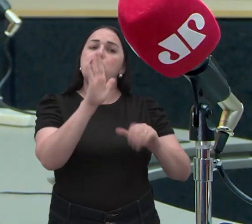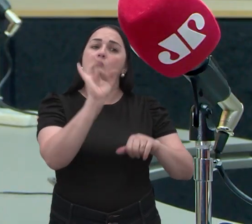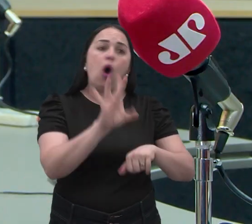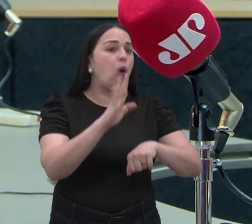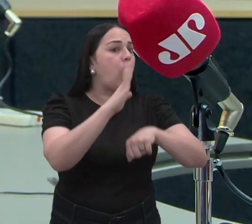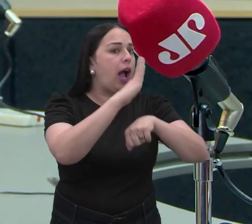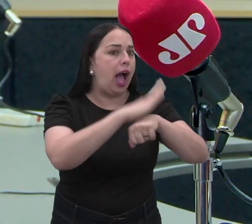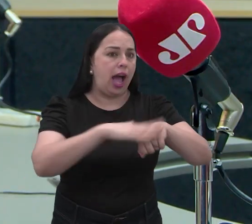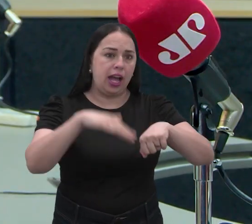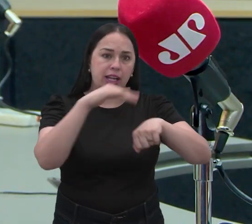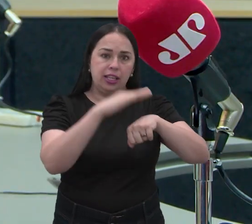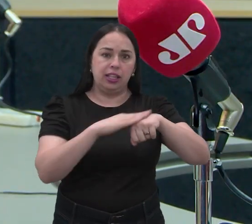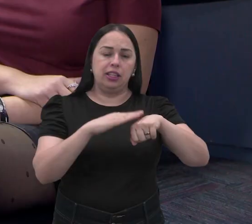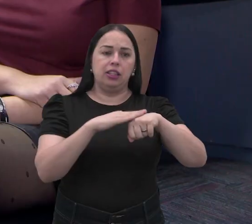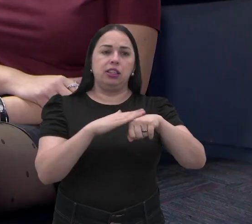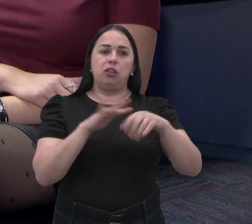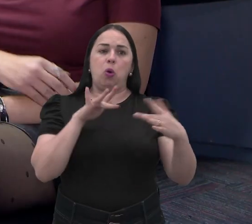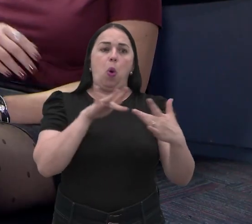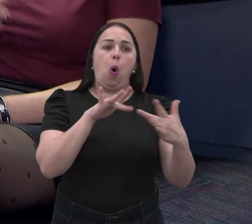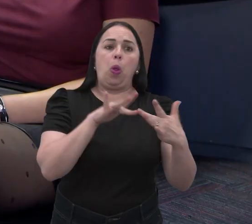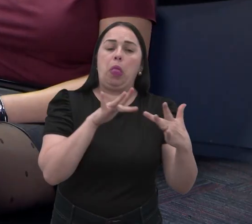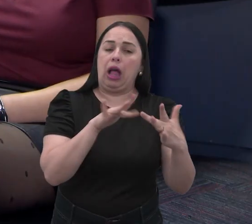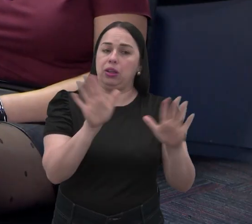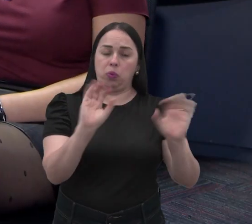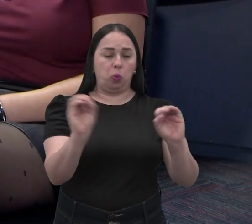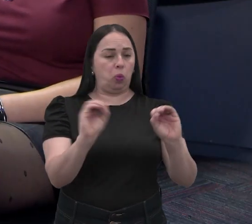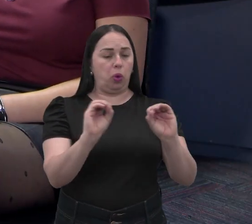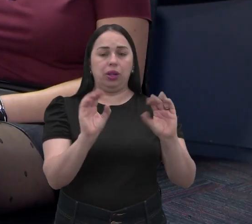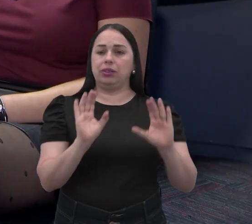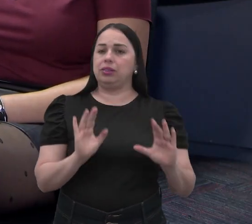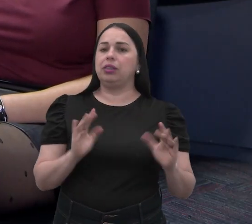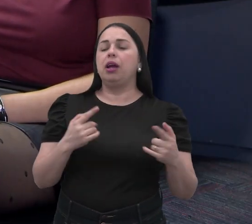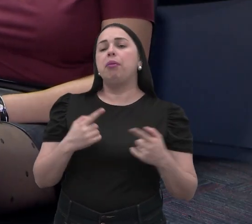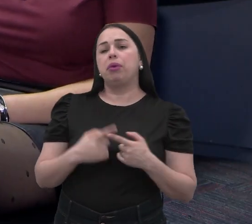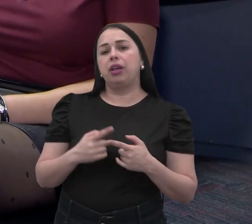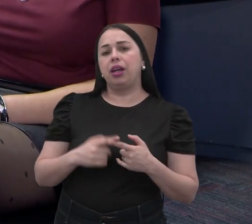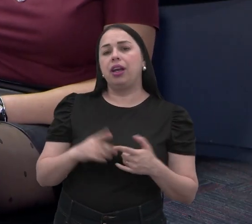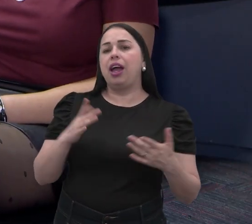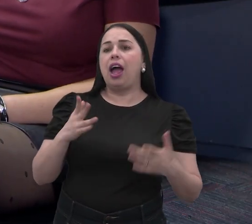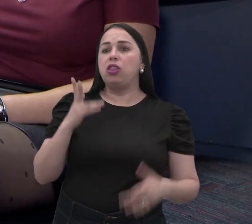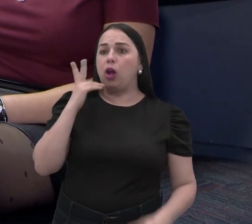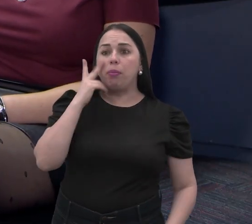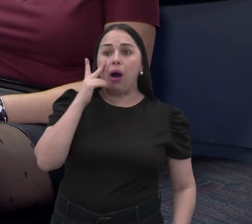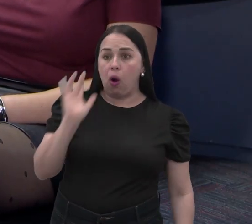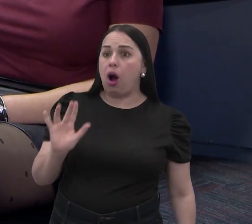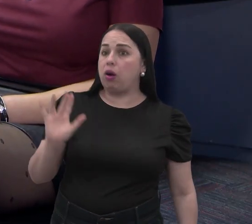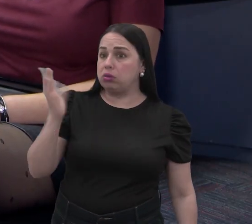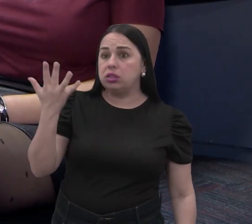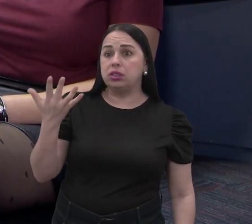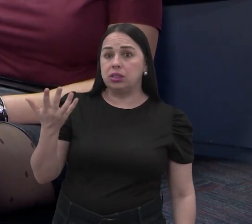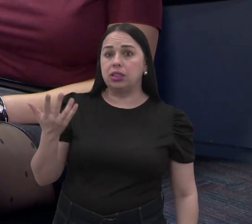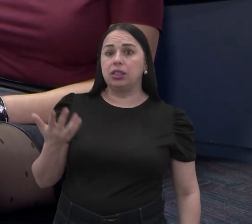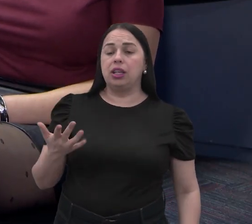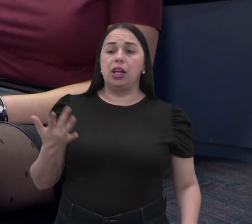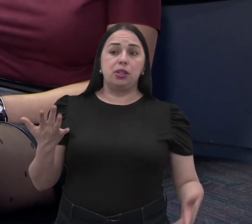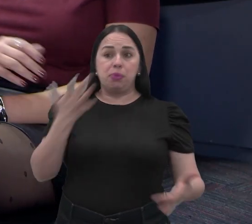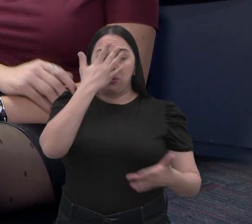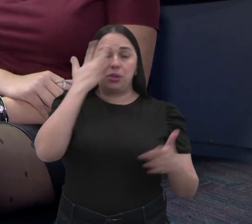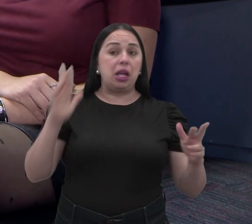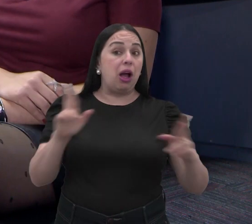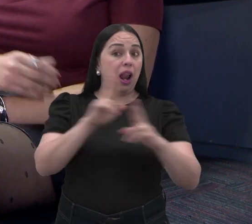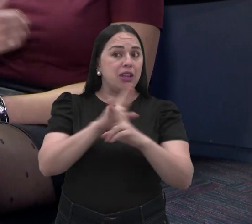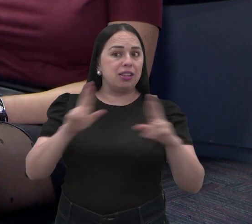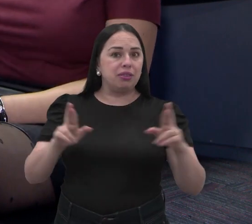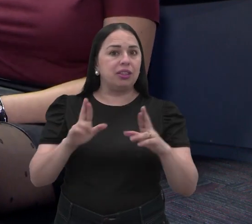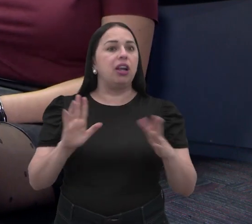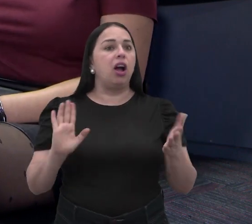do carinho para uma coisa de um envolvimento. Você não teve um envolvimento com o ouvinte, mas porque é comum, né? Às vezes acaba tendo